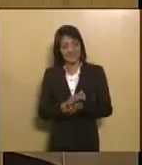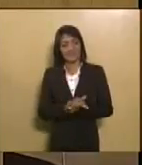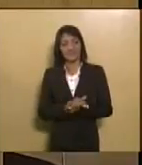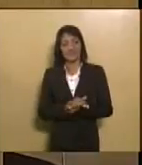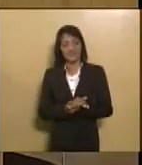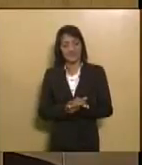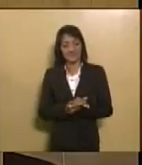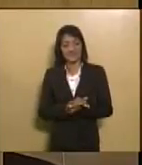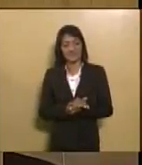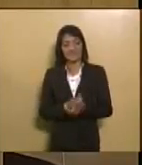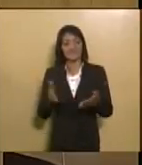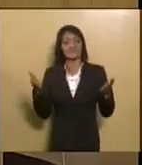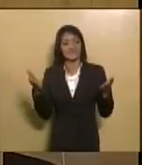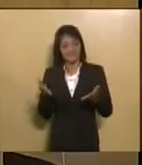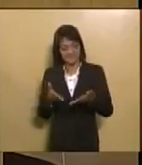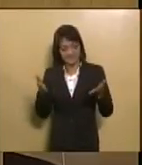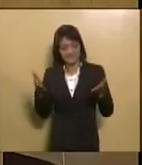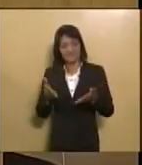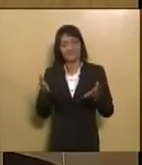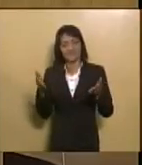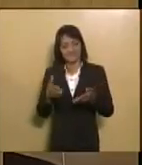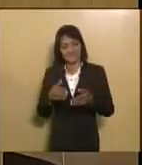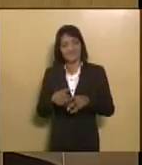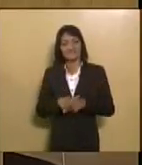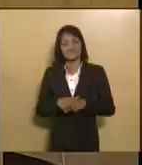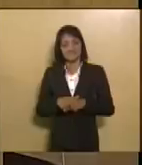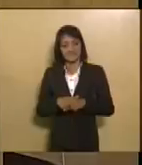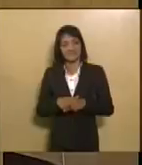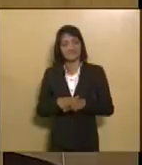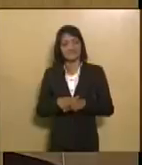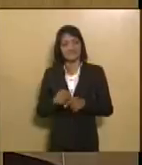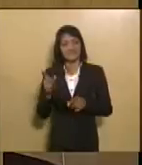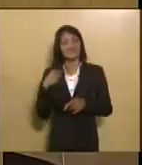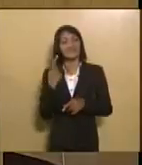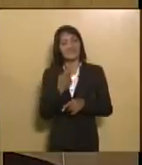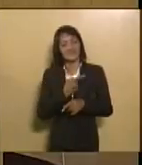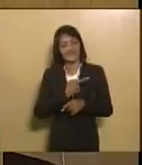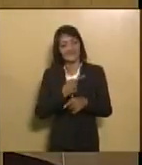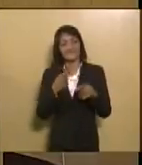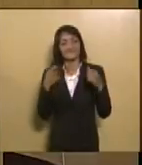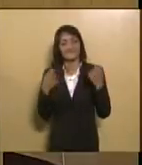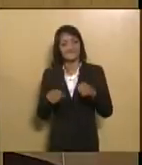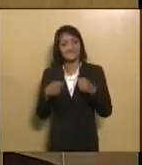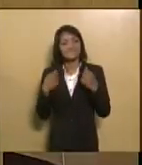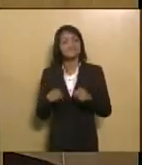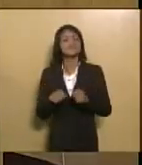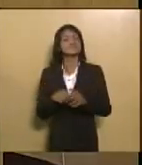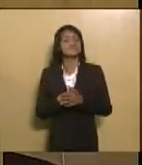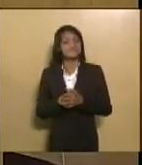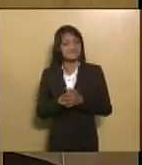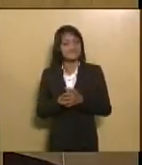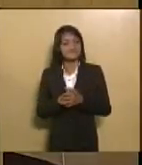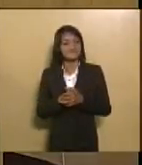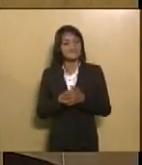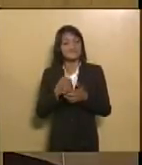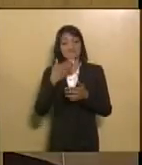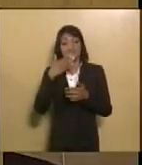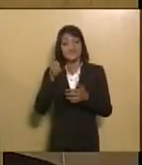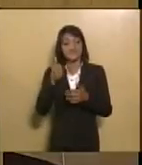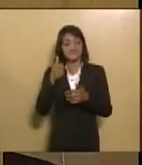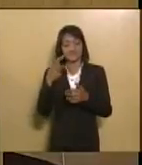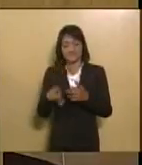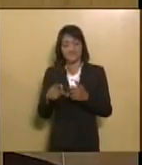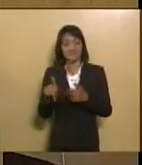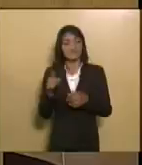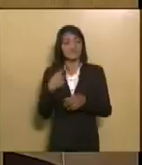hoje nós temos que buscar para o nosso estado, para a produção